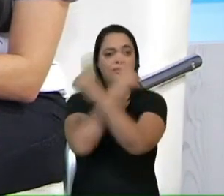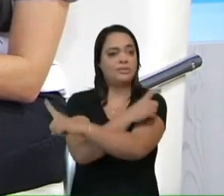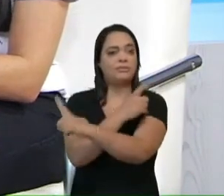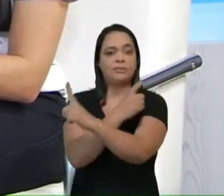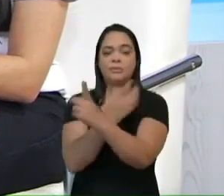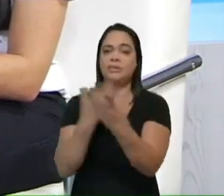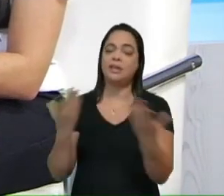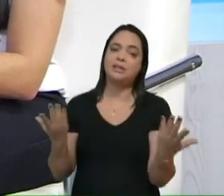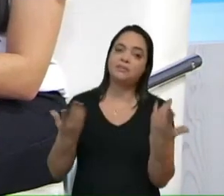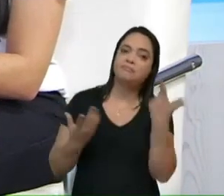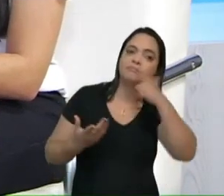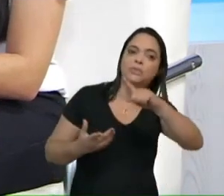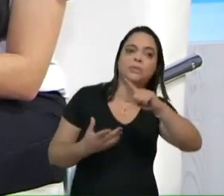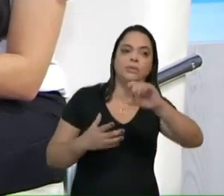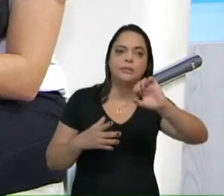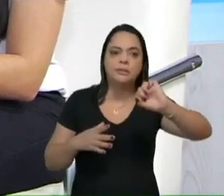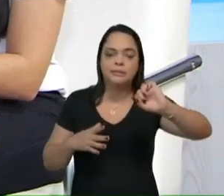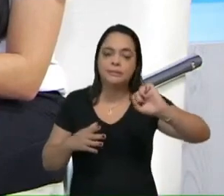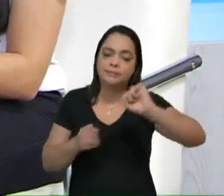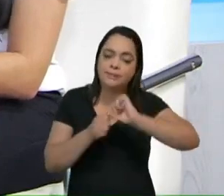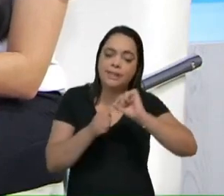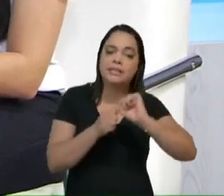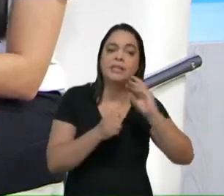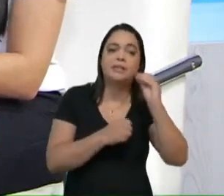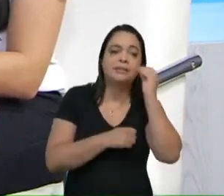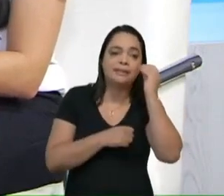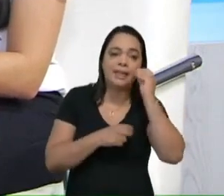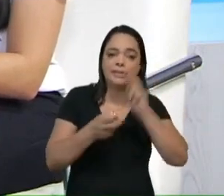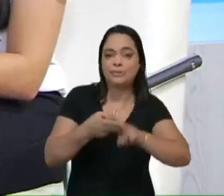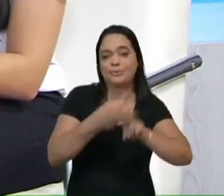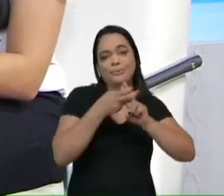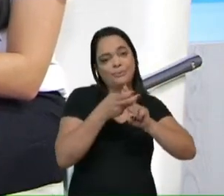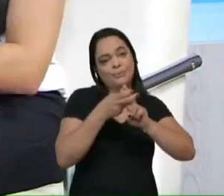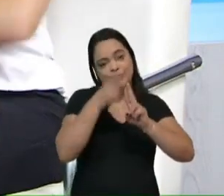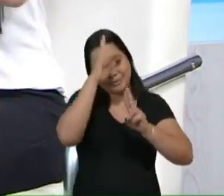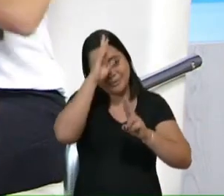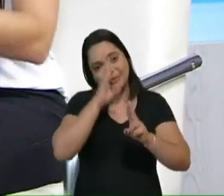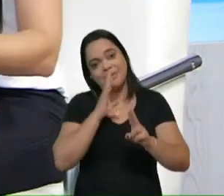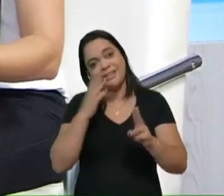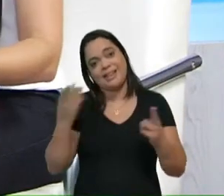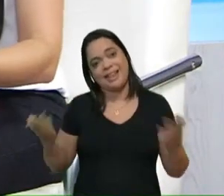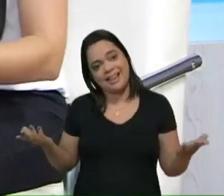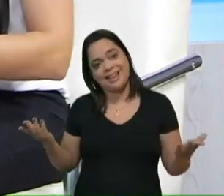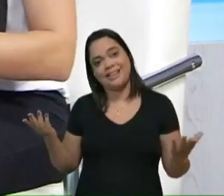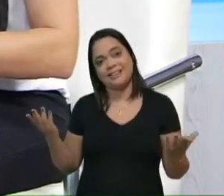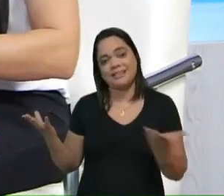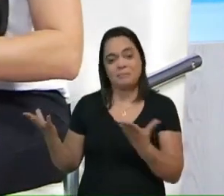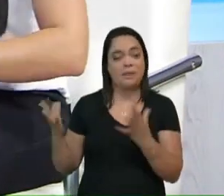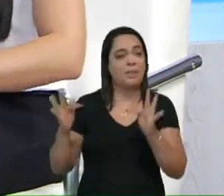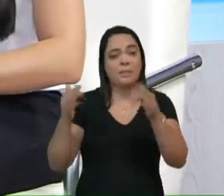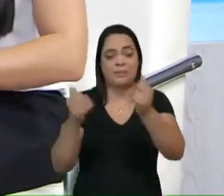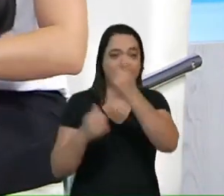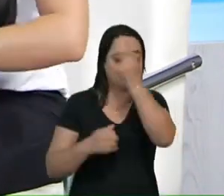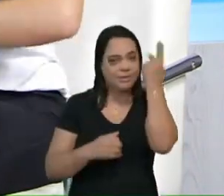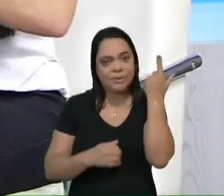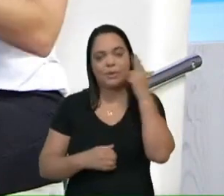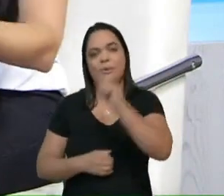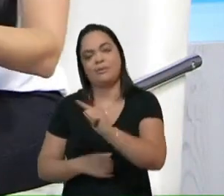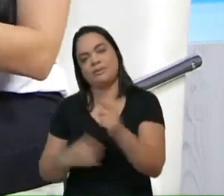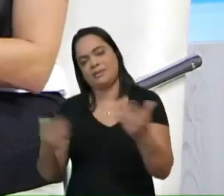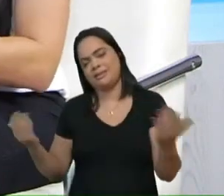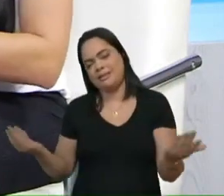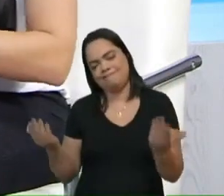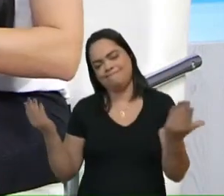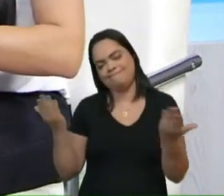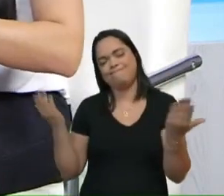inserir isso eh num teste né na no SUS e ter isso em grande escala né de forma que consiga atender todos